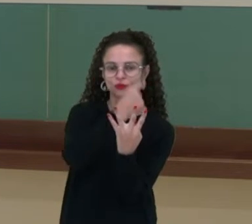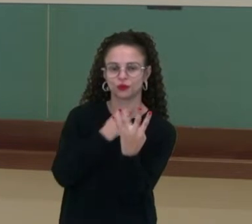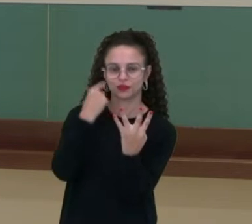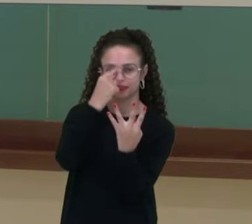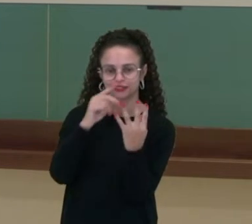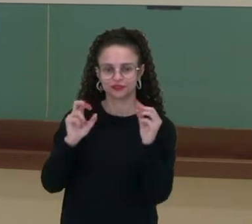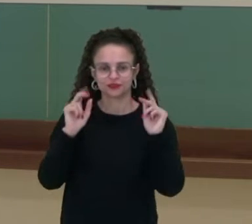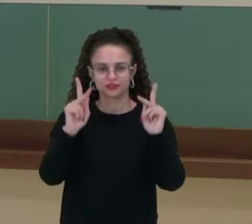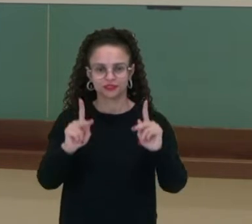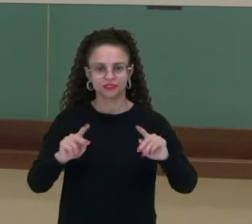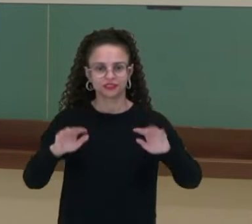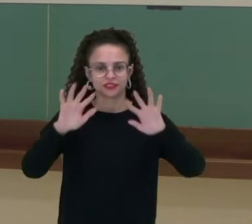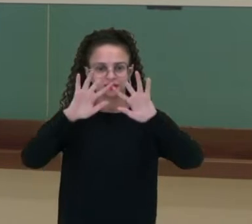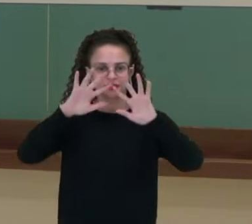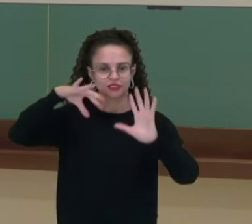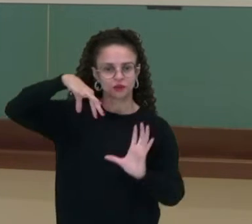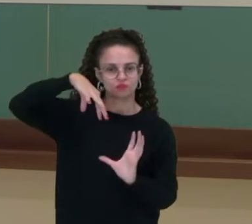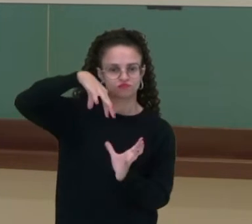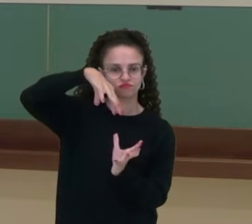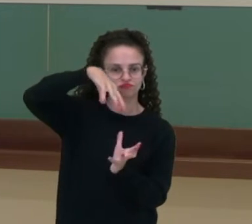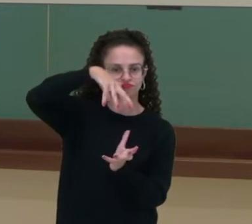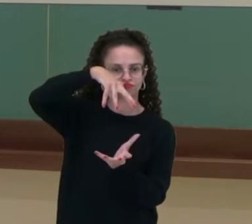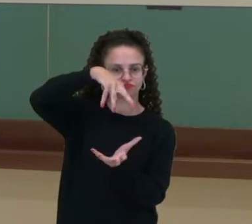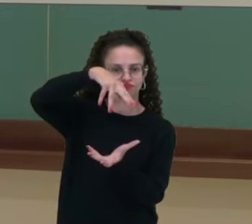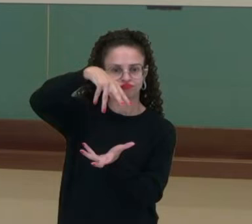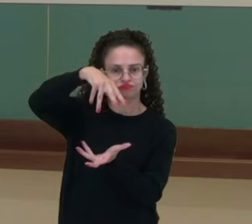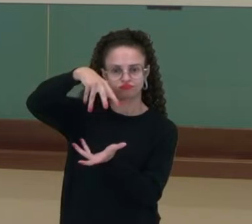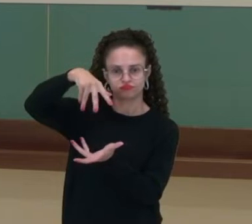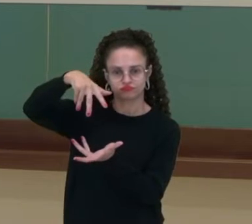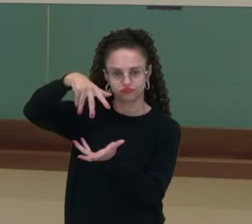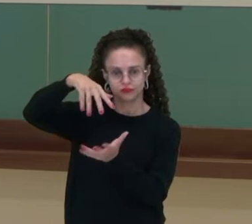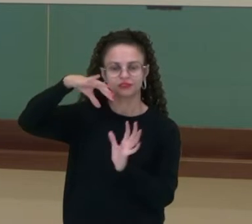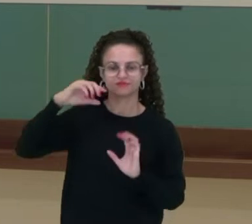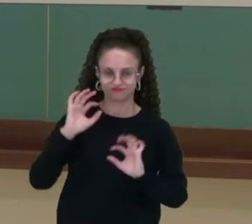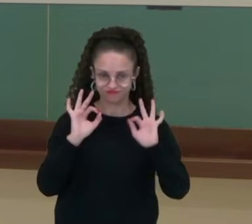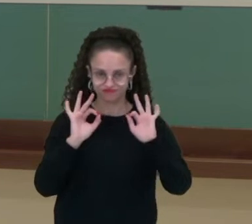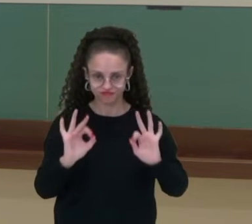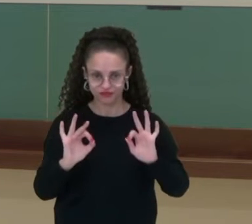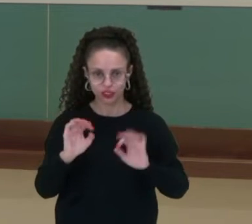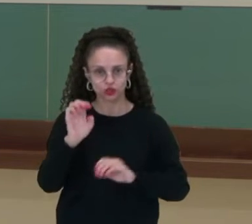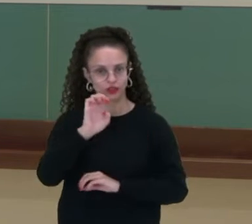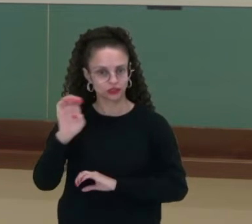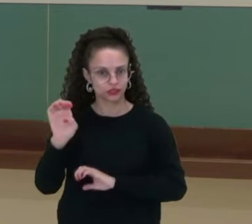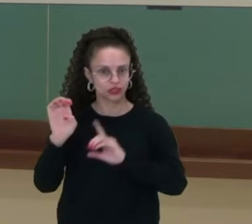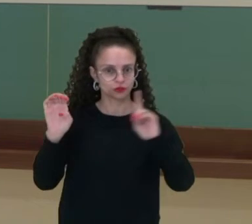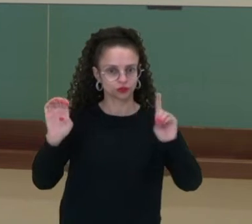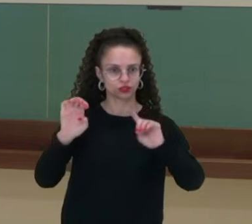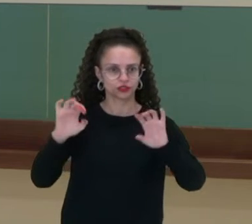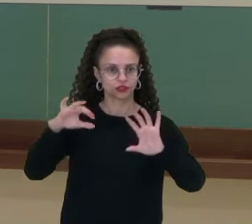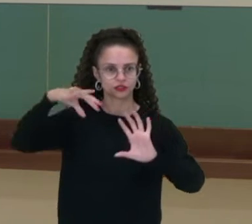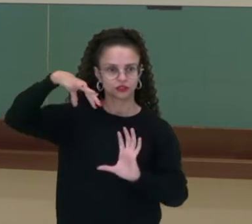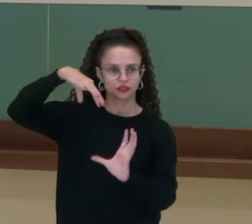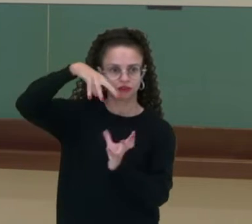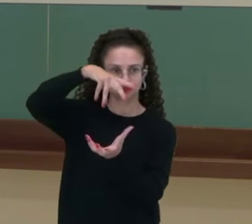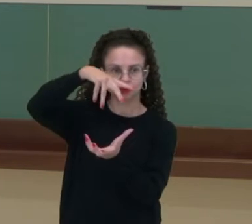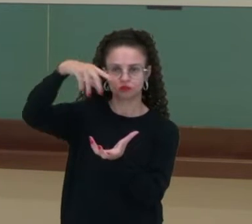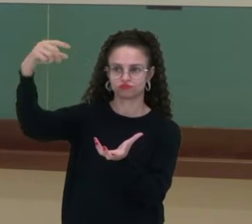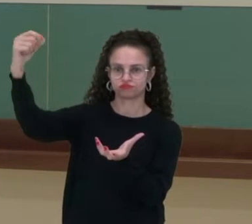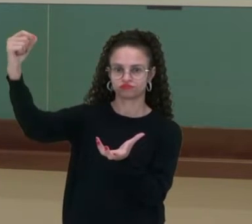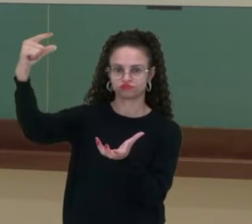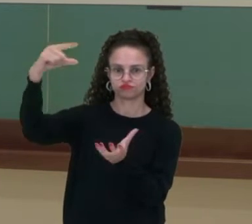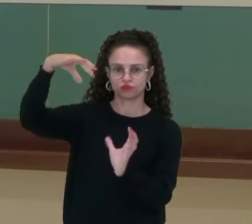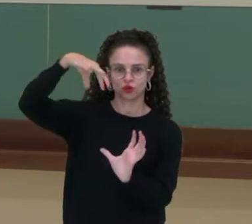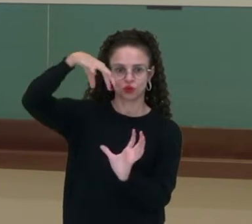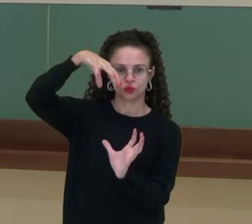bom? Porque a Terra gira da esquerda para a direita. Então, a questão da claridade, né, da luz do Sol, então, no caso, vem